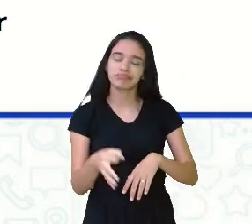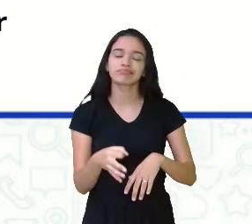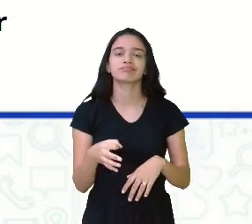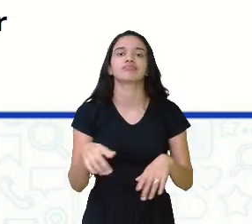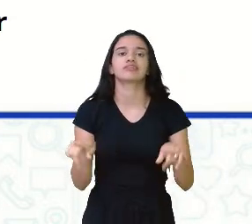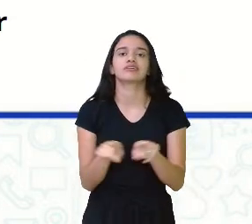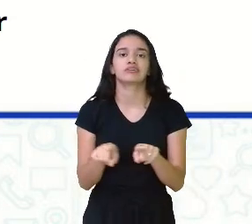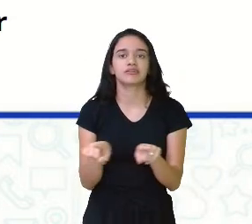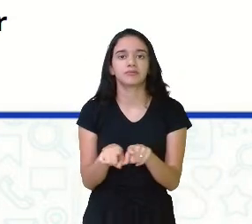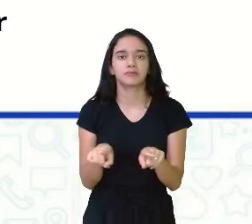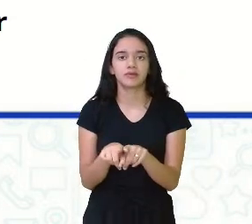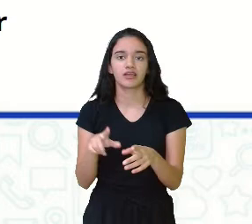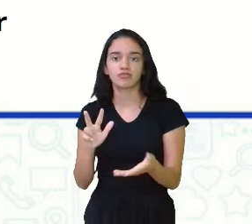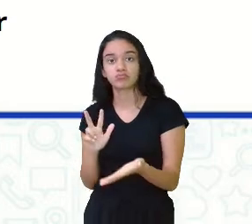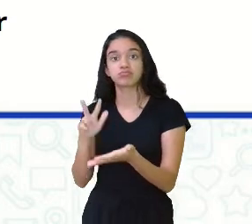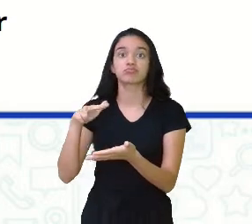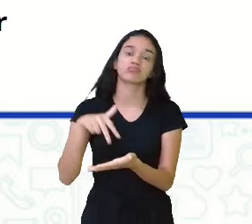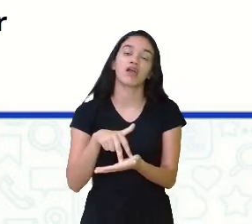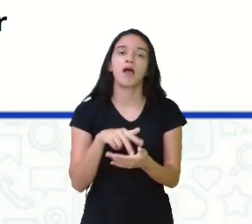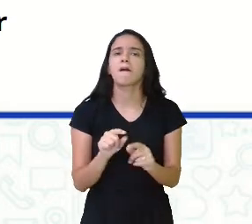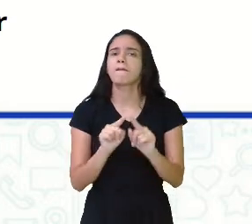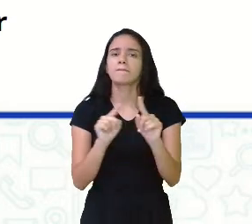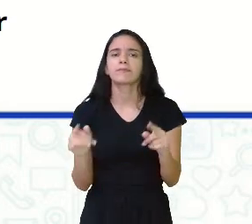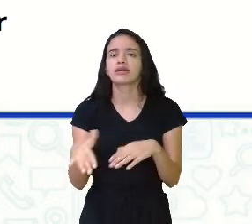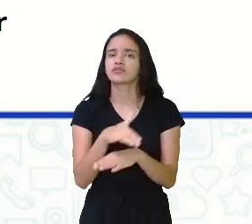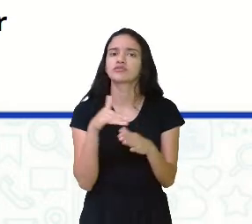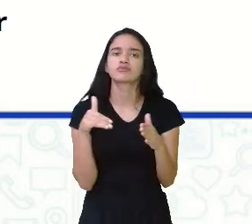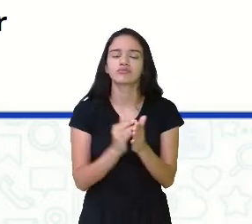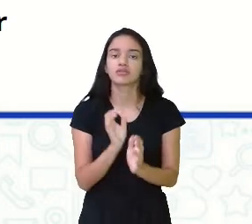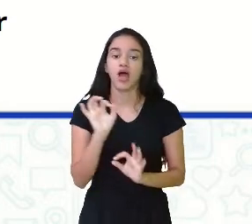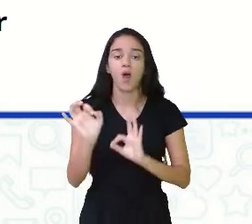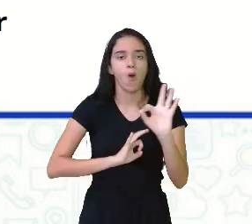novas forças, restabelecer-se. Mas tudo isso está